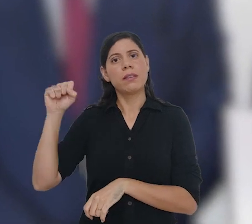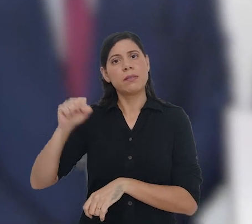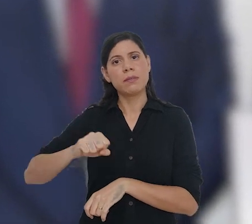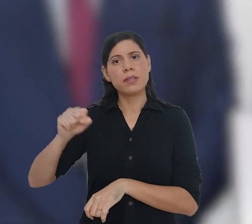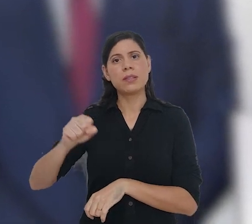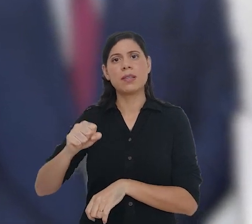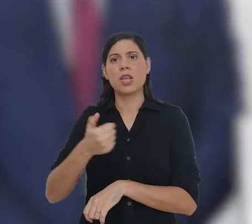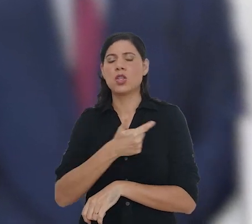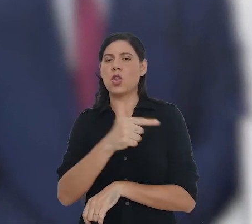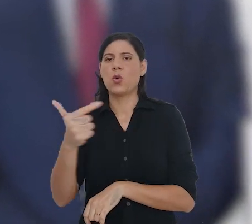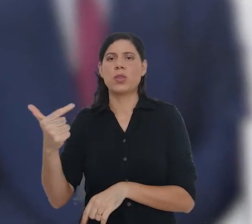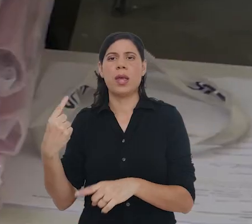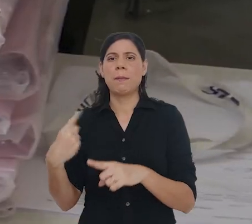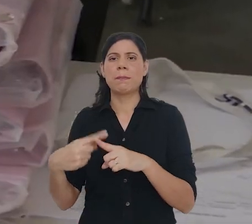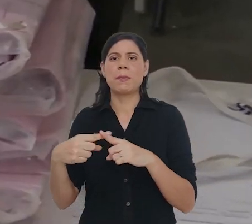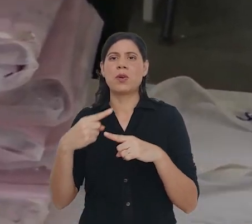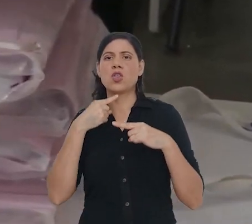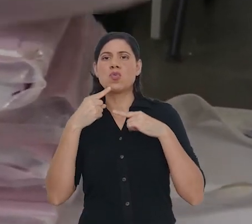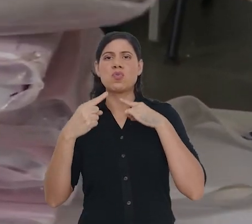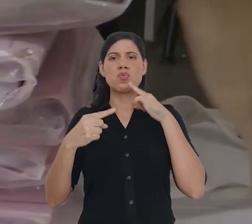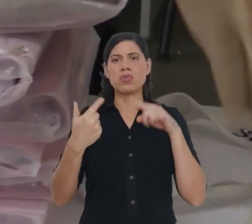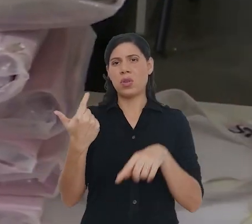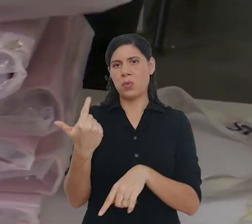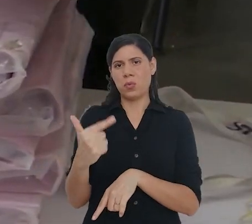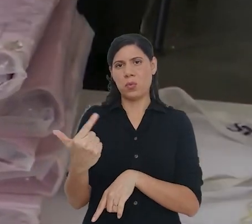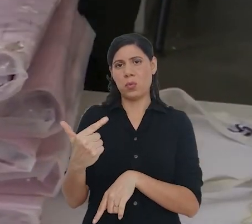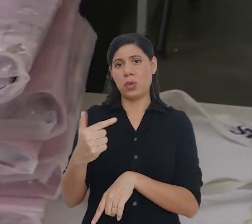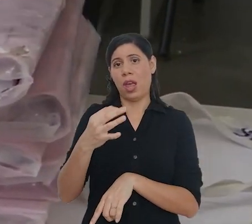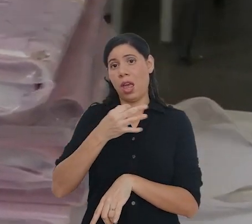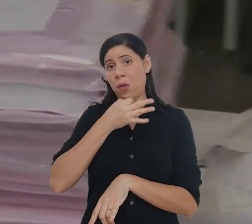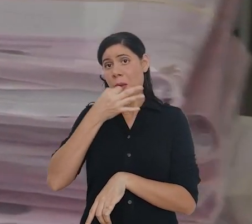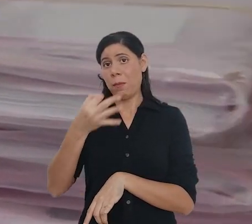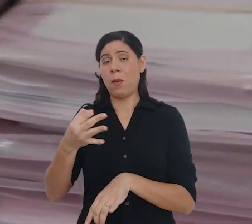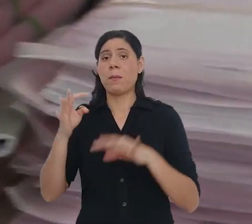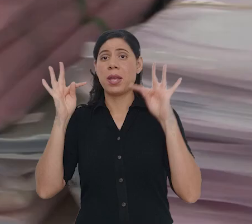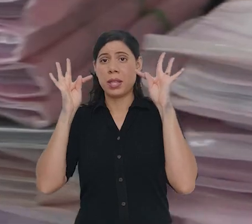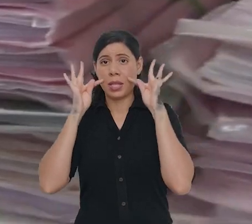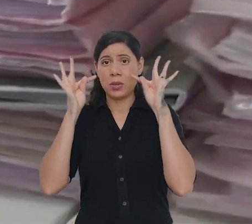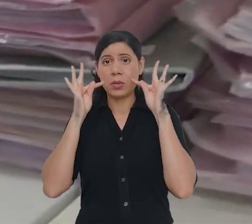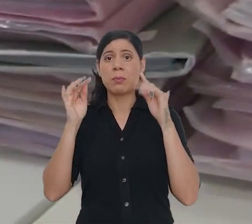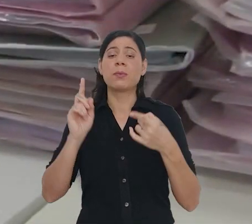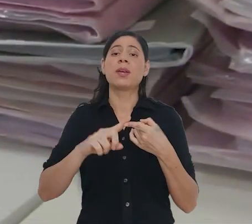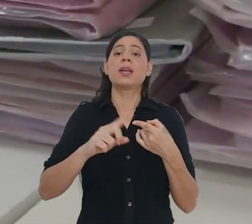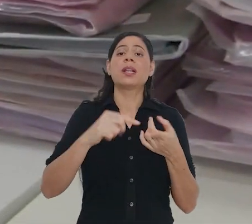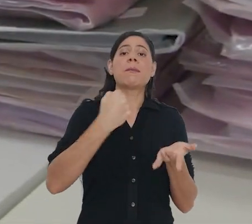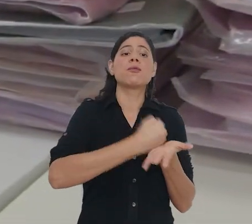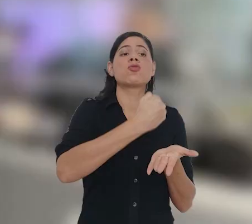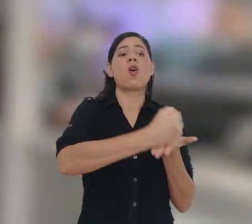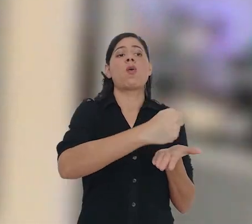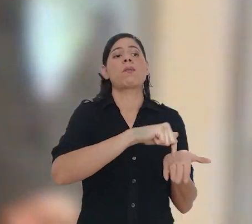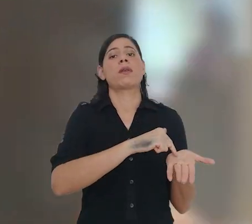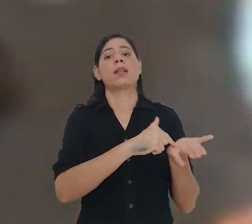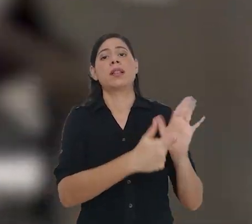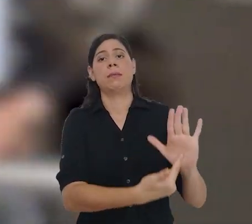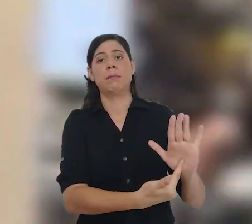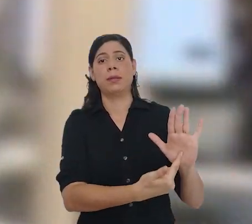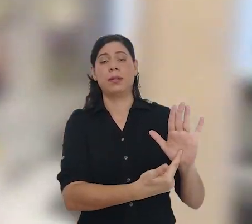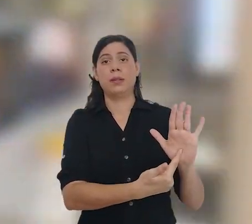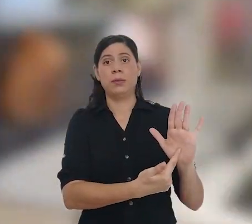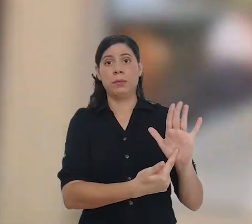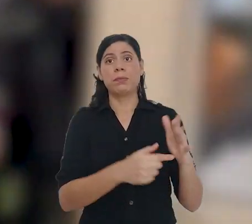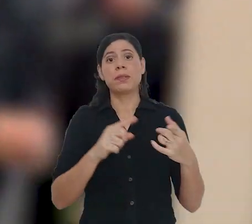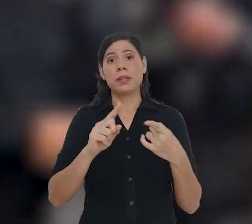são inquestionáveis, tendo em vista o depoimento de testemunhas e os documentos apresentados. Segundo ele,